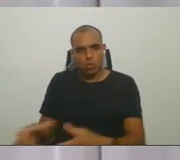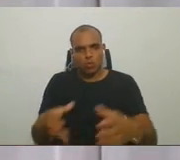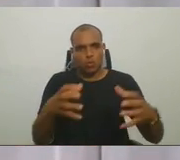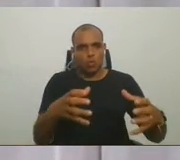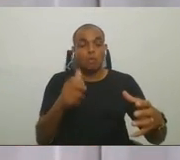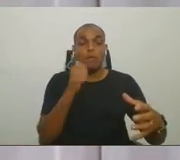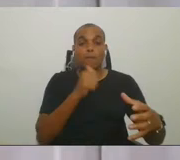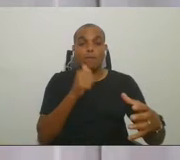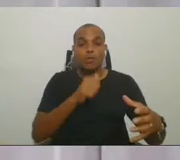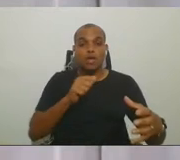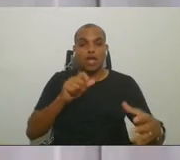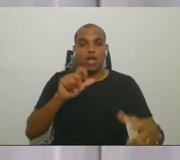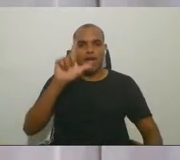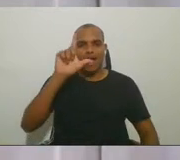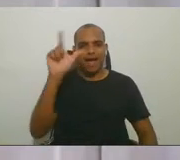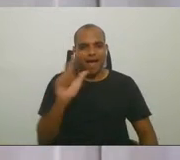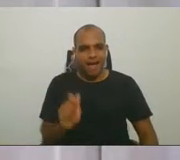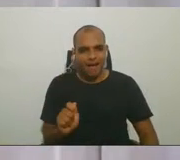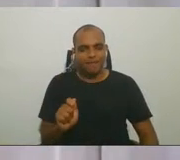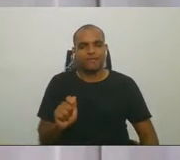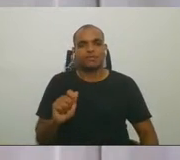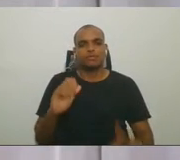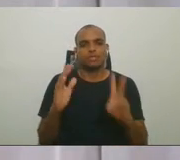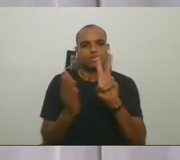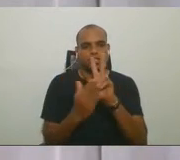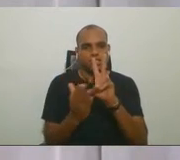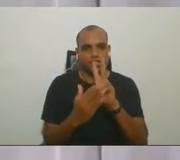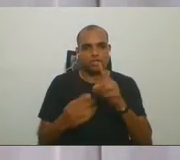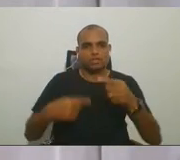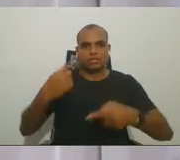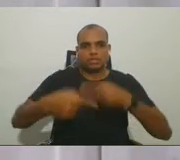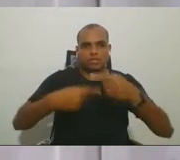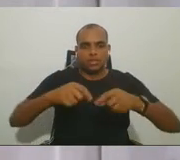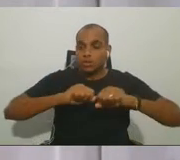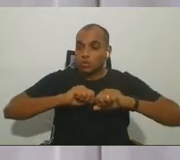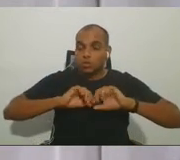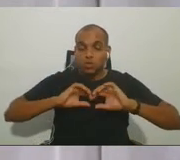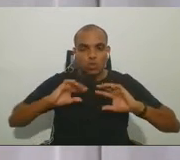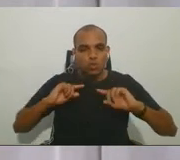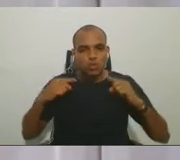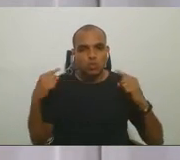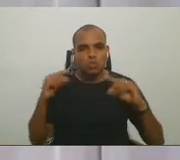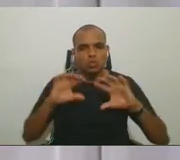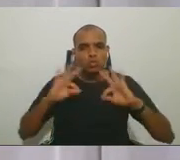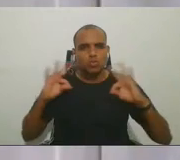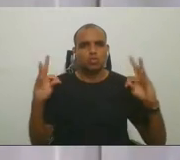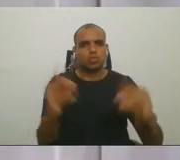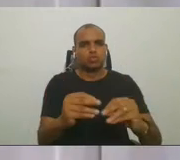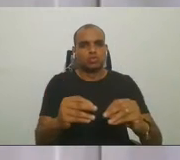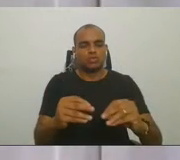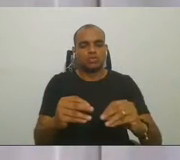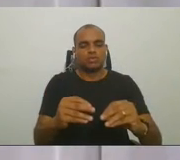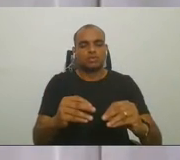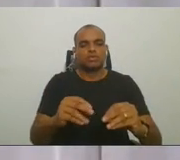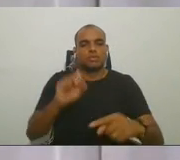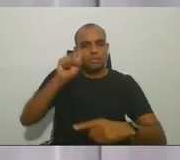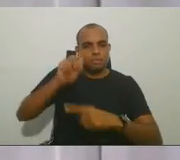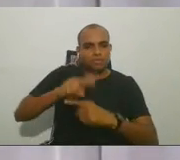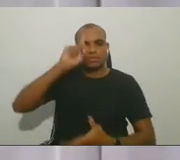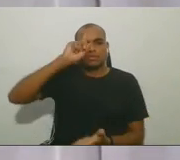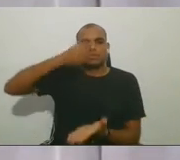e afrodescendentes em todas as instâncias de decisão. Fecho aspas.